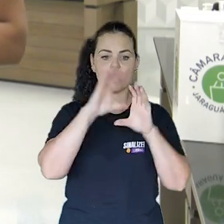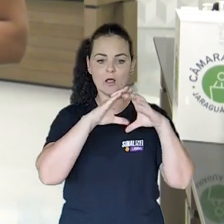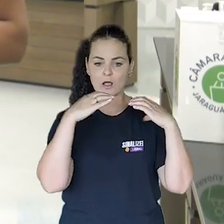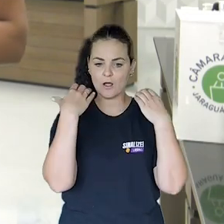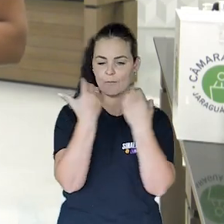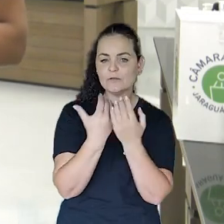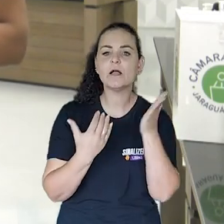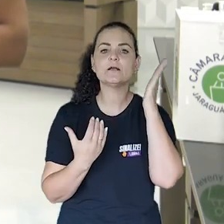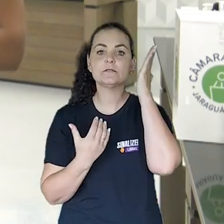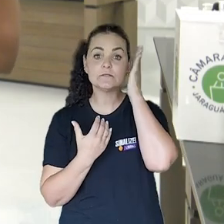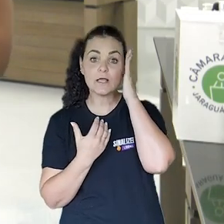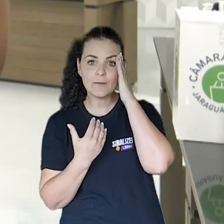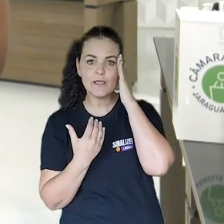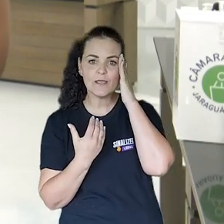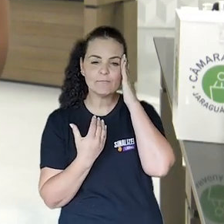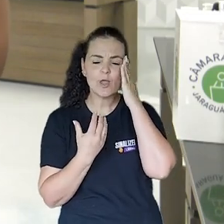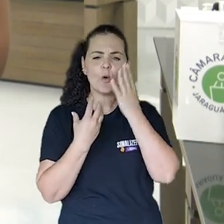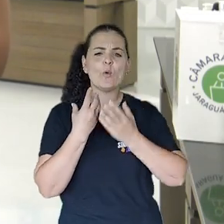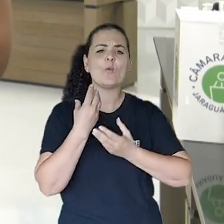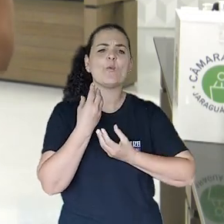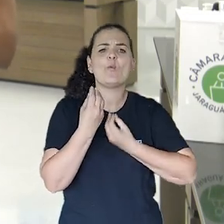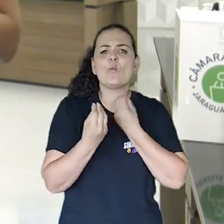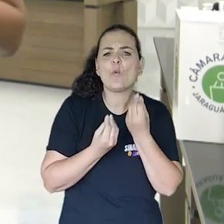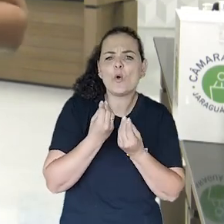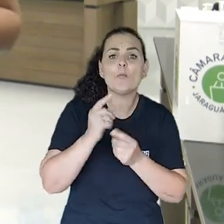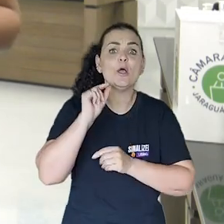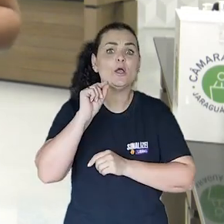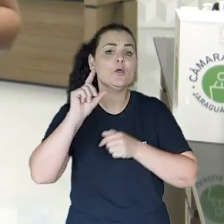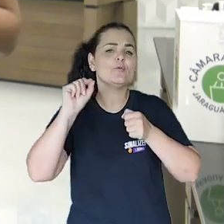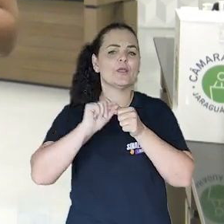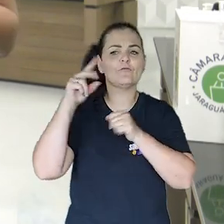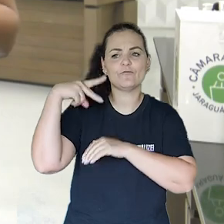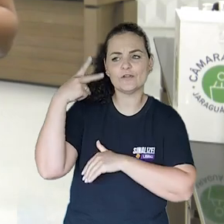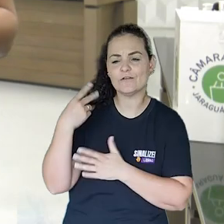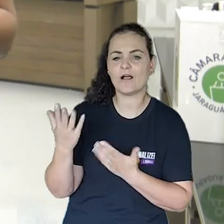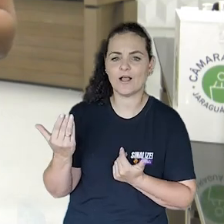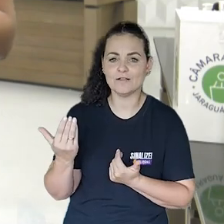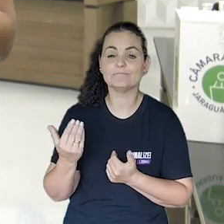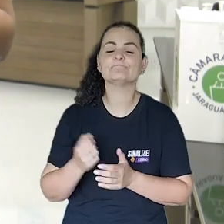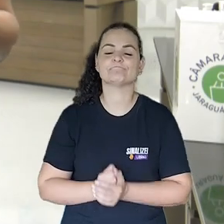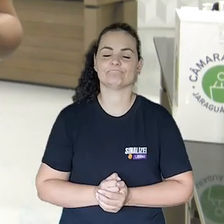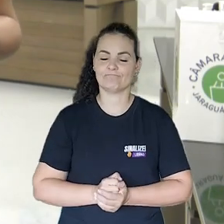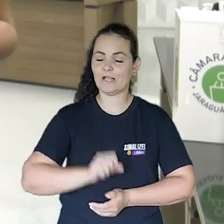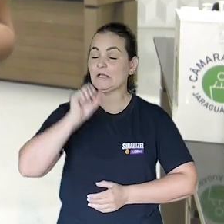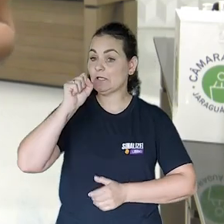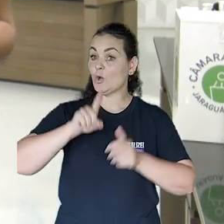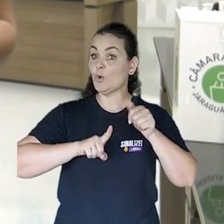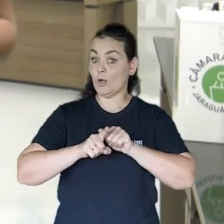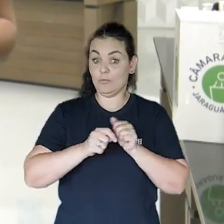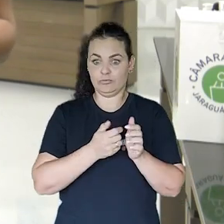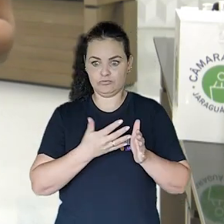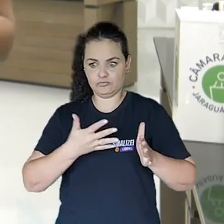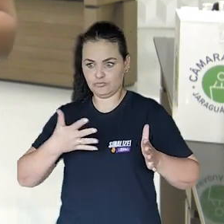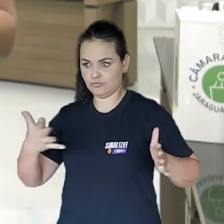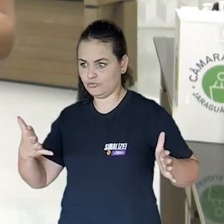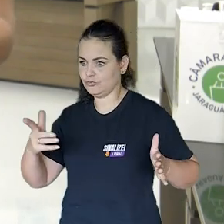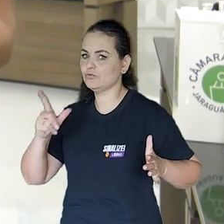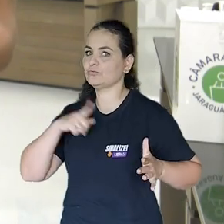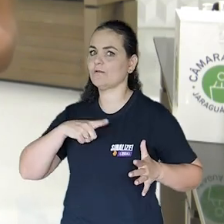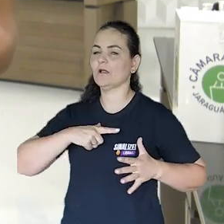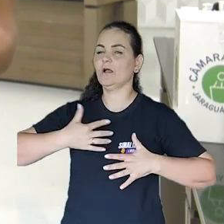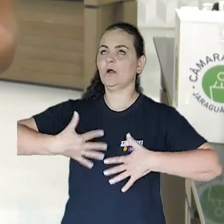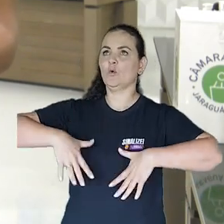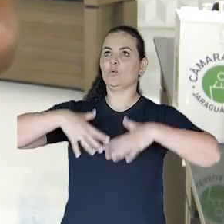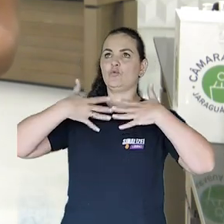mês muito intenso, né, com diversas atividades, mas que agora chega ao fim, né, toda essa campanha que foi realizada